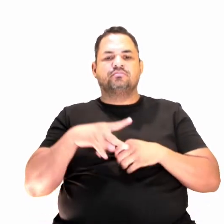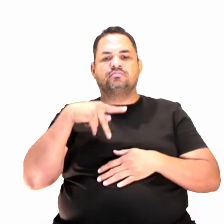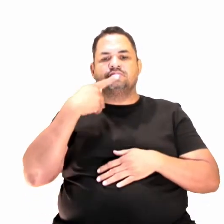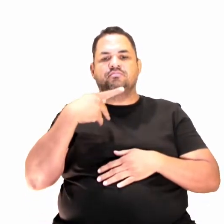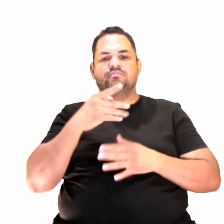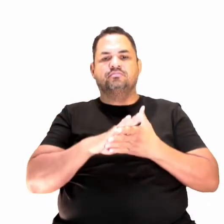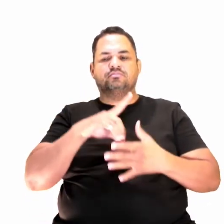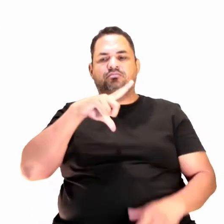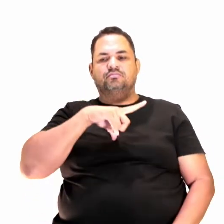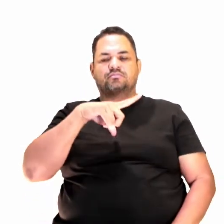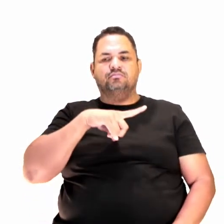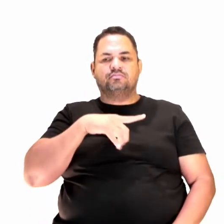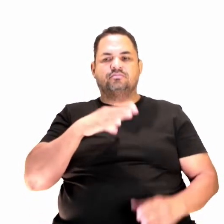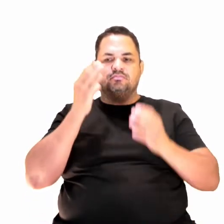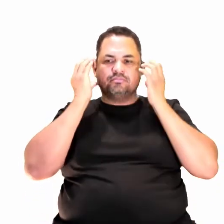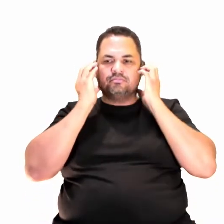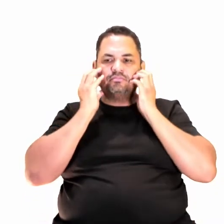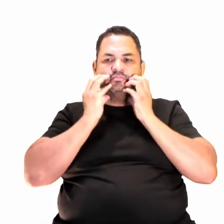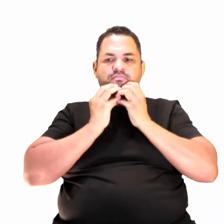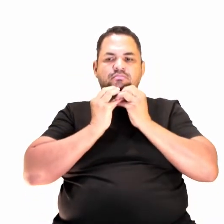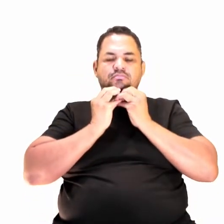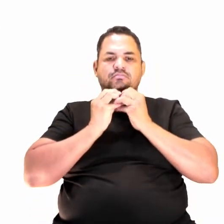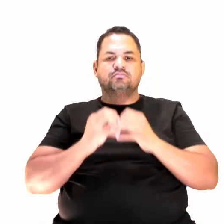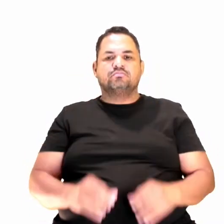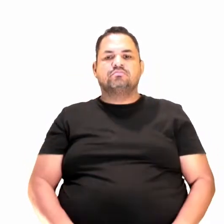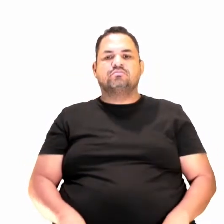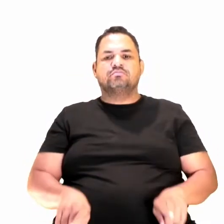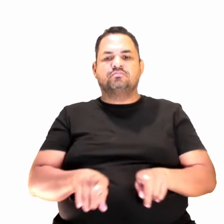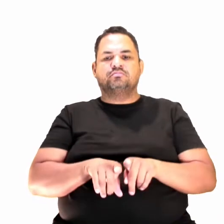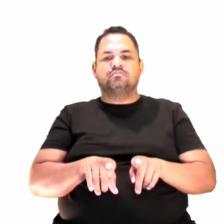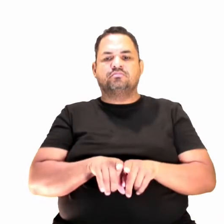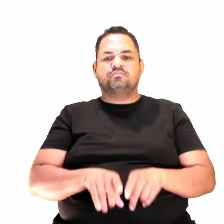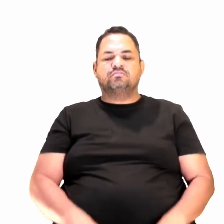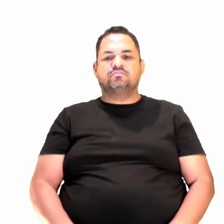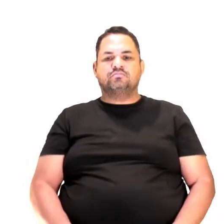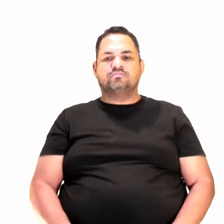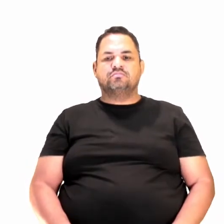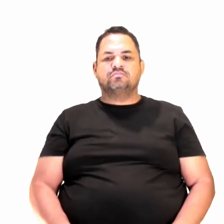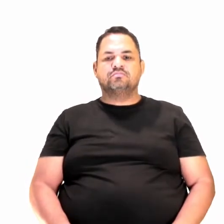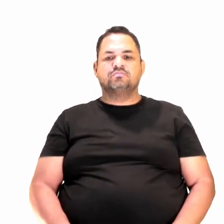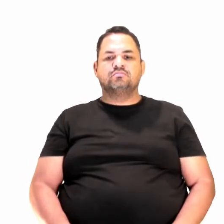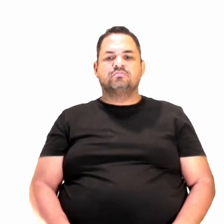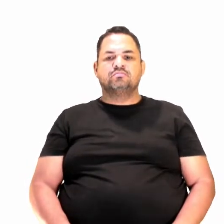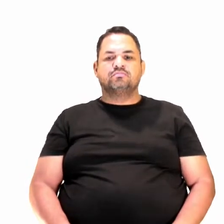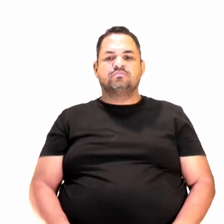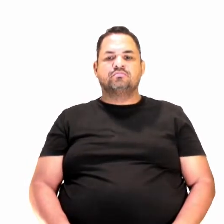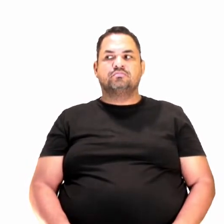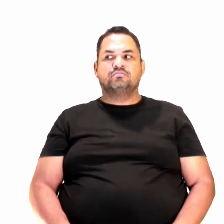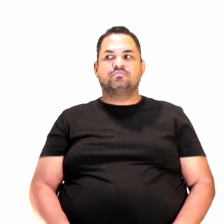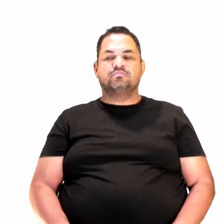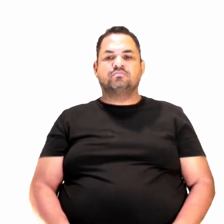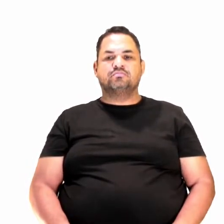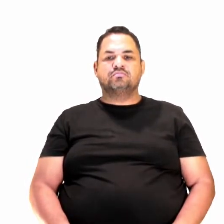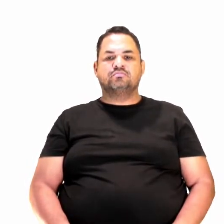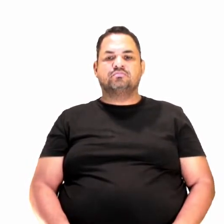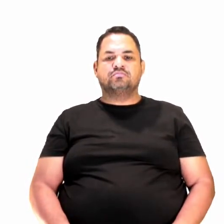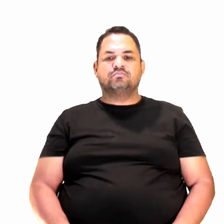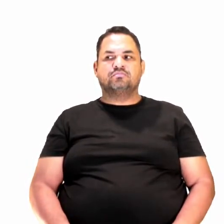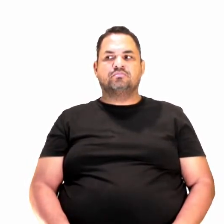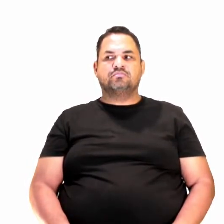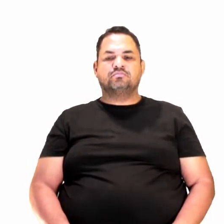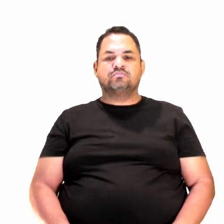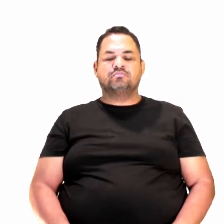lembra. Mas a palavra straight é uma palavra engraçada, assim. Engraçada, mal dizer, uma das. Como eu falei para vocês, é aquela questão